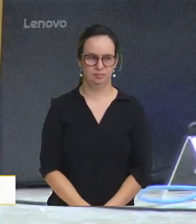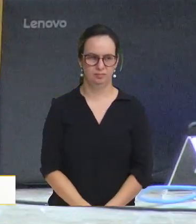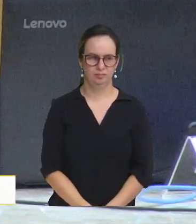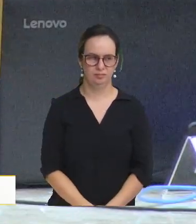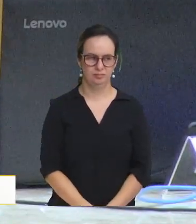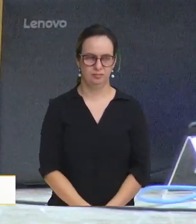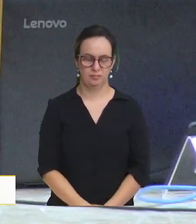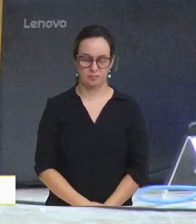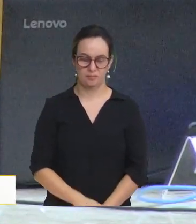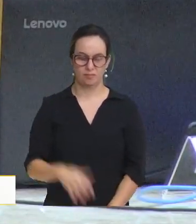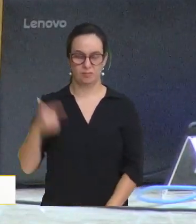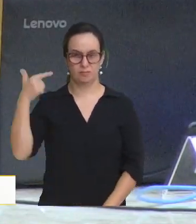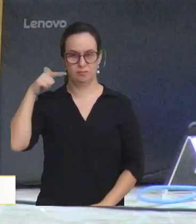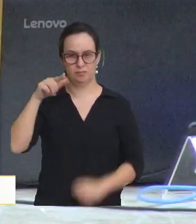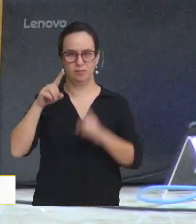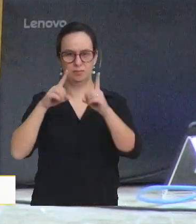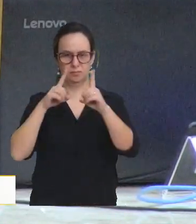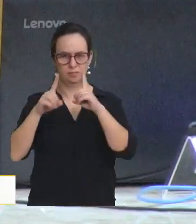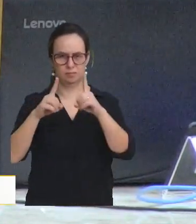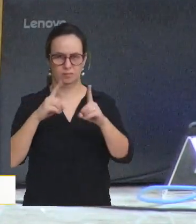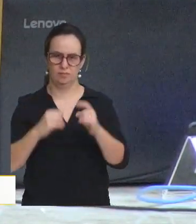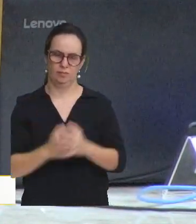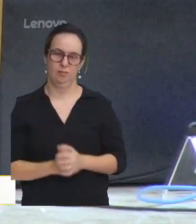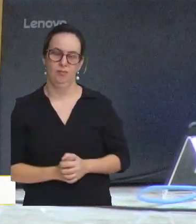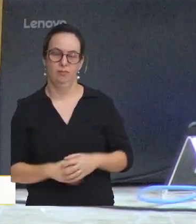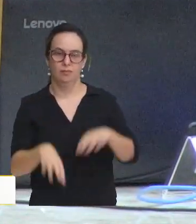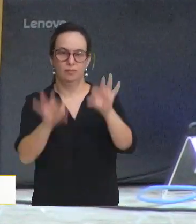Continua em discussão o projeto de lei